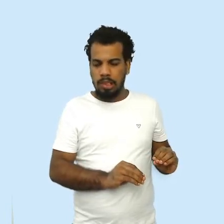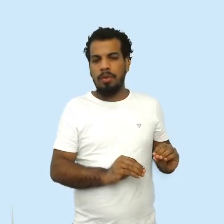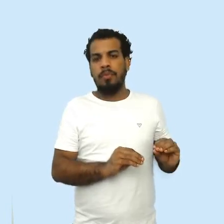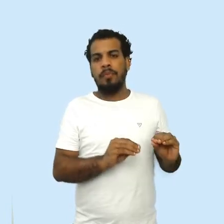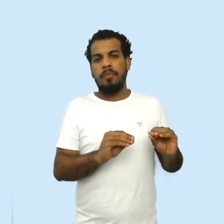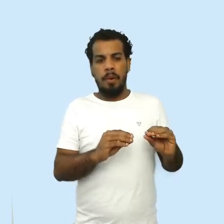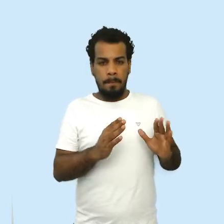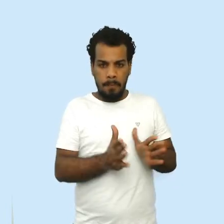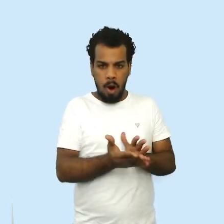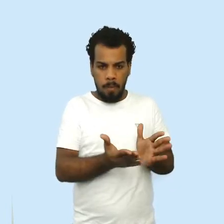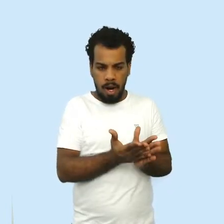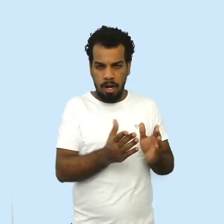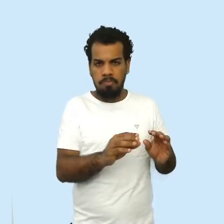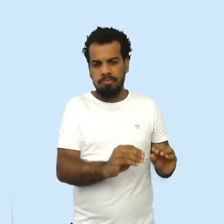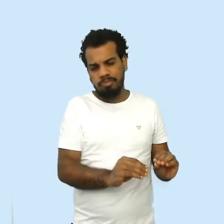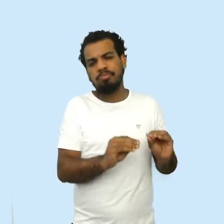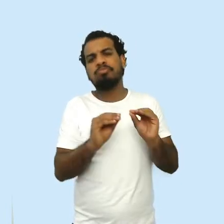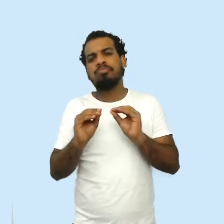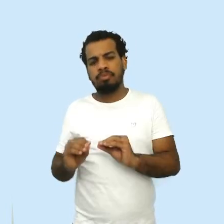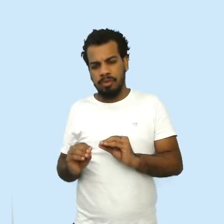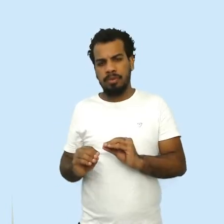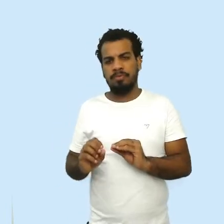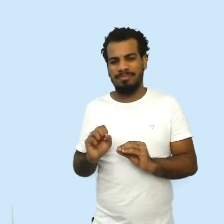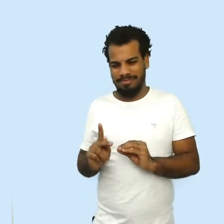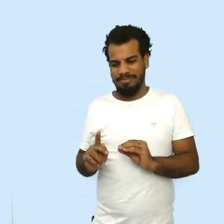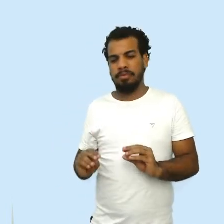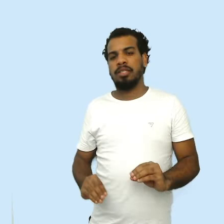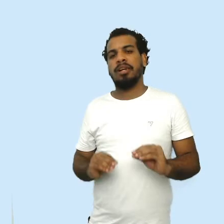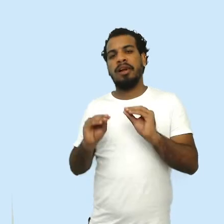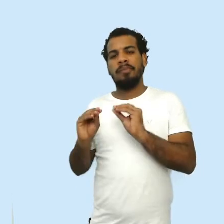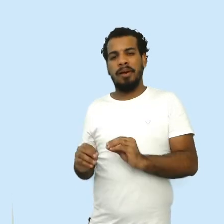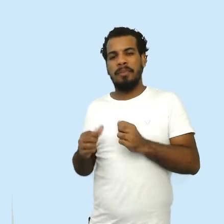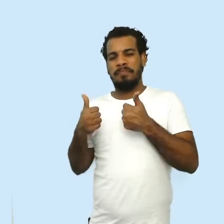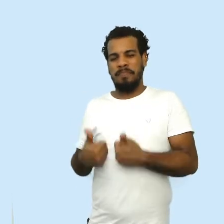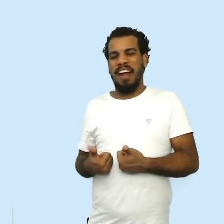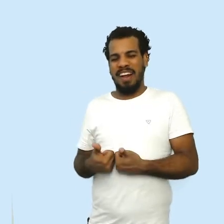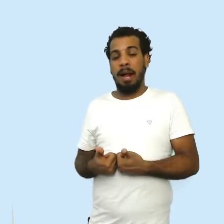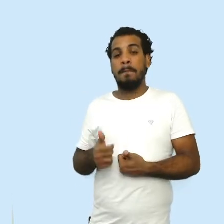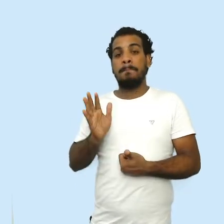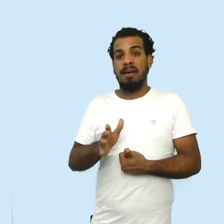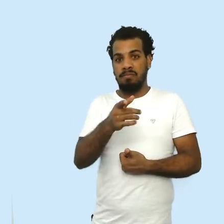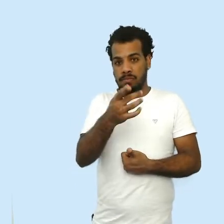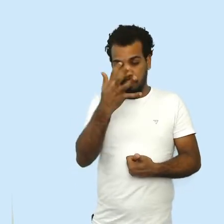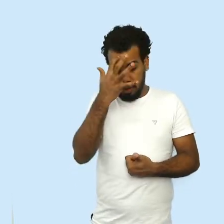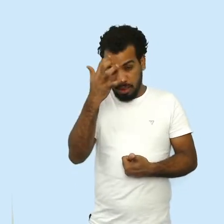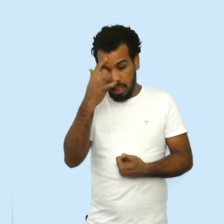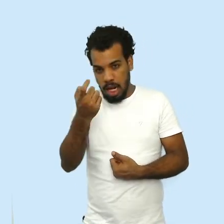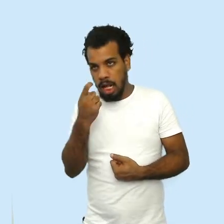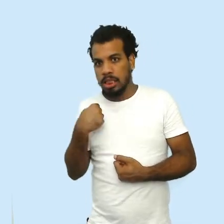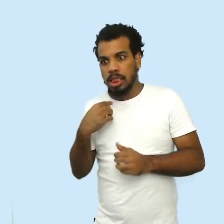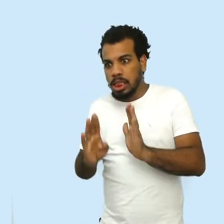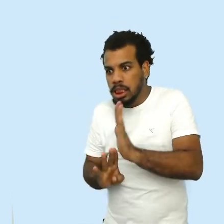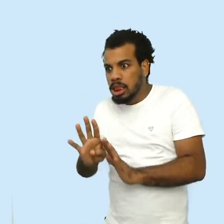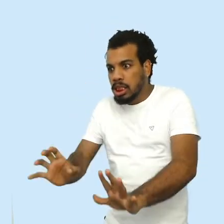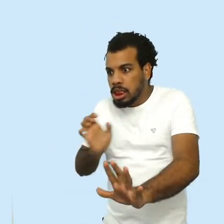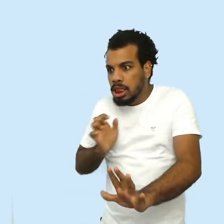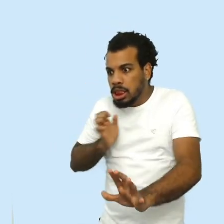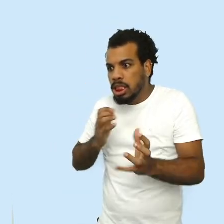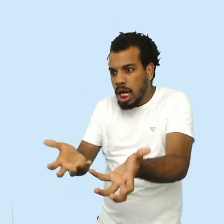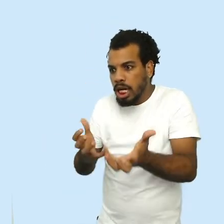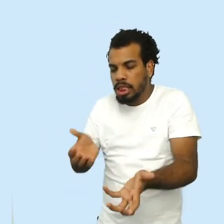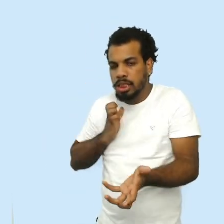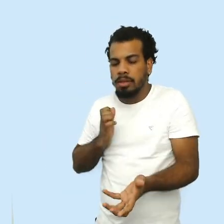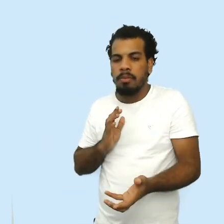de pobreza, mas quando a gente pensa em ascender de uma classe social para outra, a gente tem que ter muito cuidado, porque